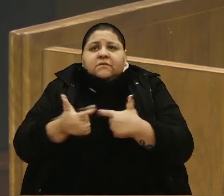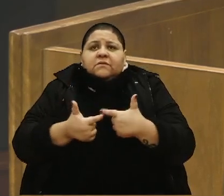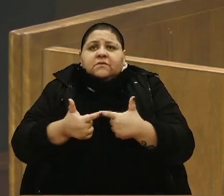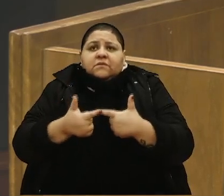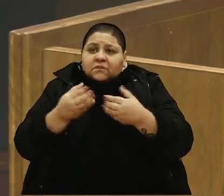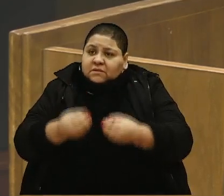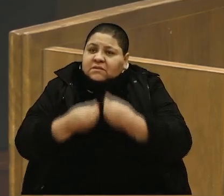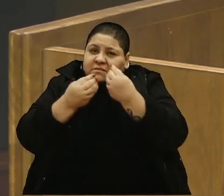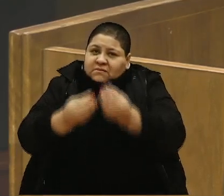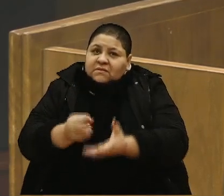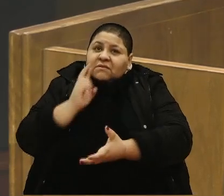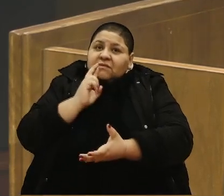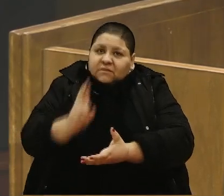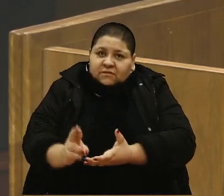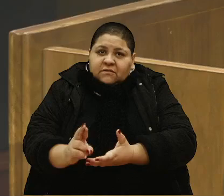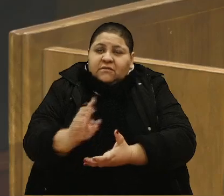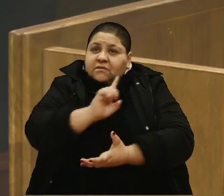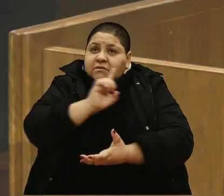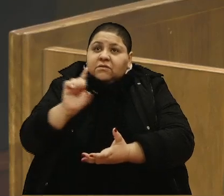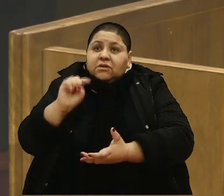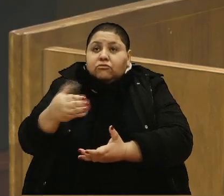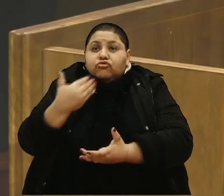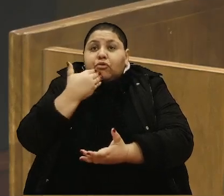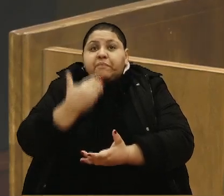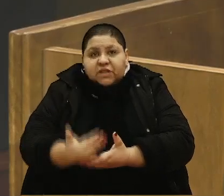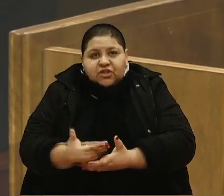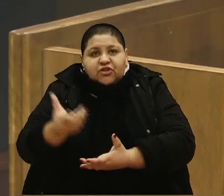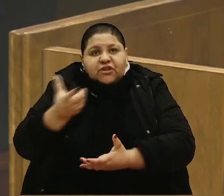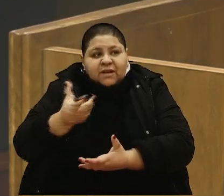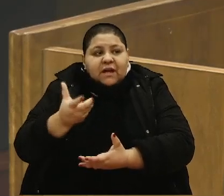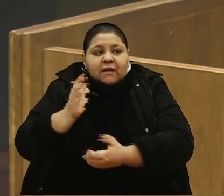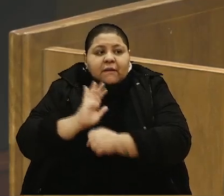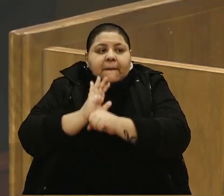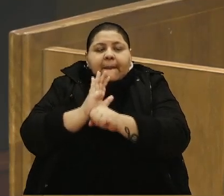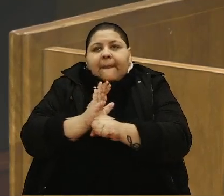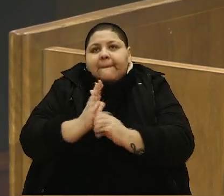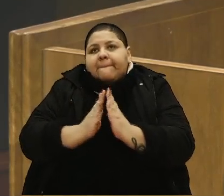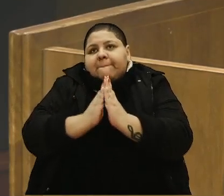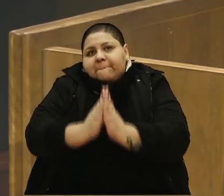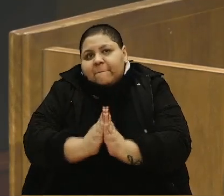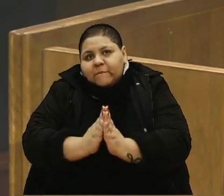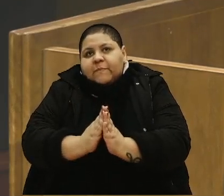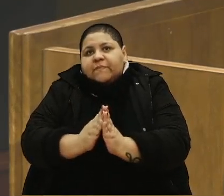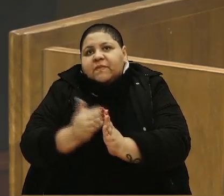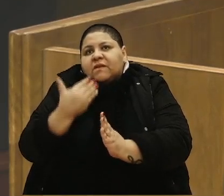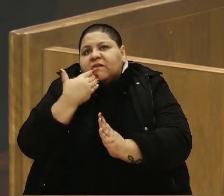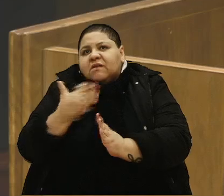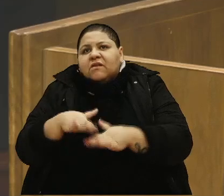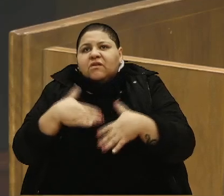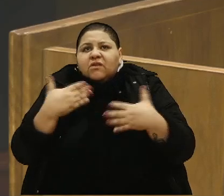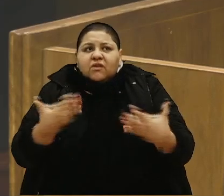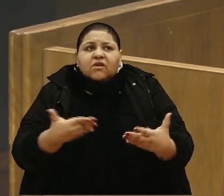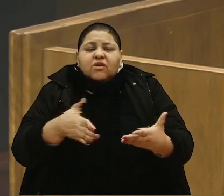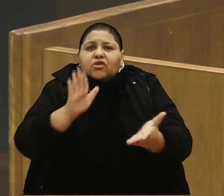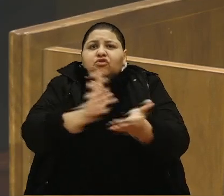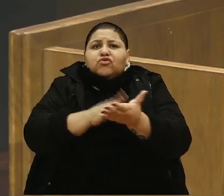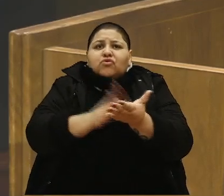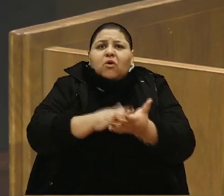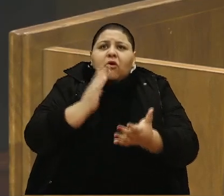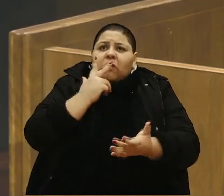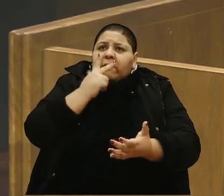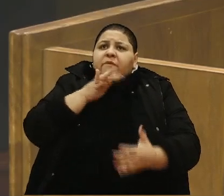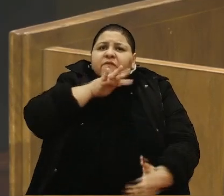dar resposta pra gente. Não só pedido, quando eles querem favor ou alguma coisa dessa casa, eles pedem. Aí nos cobram igual uns leão,